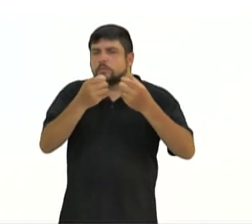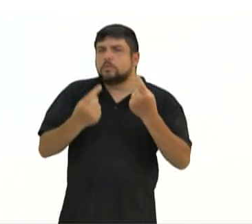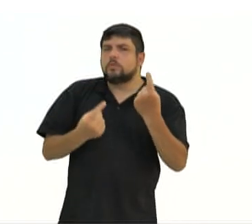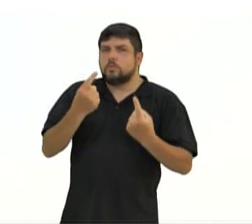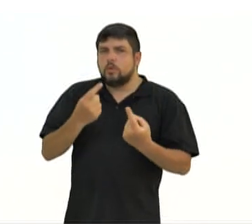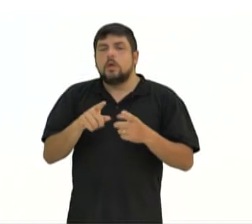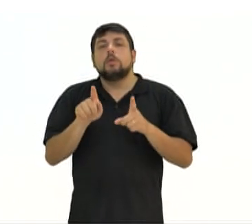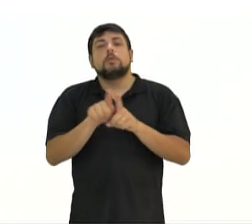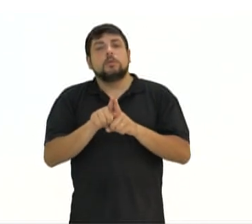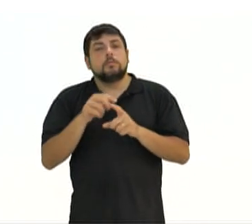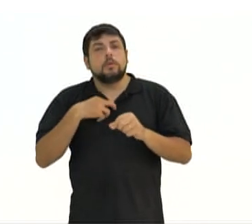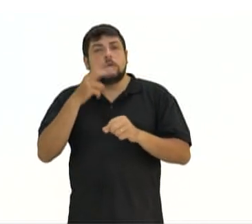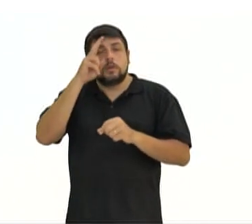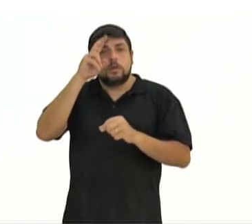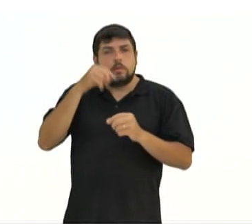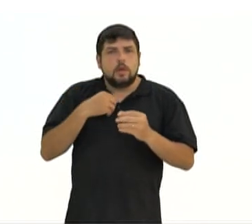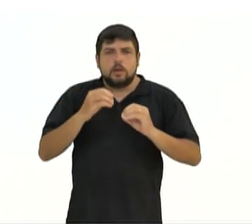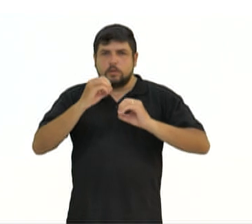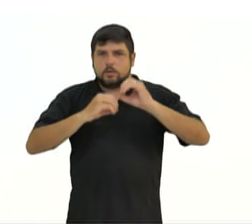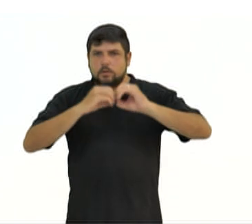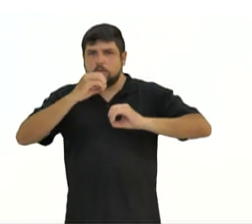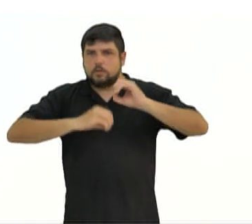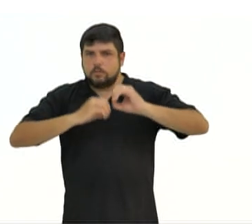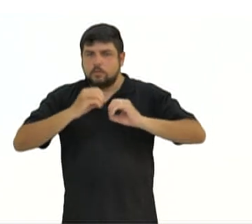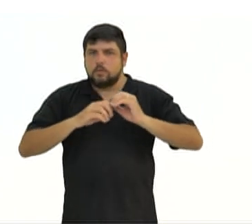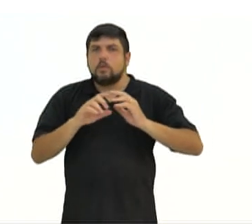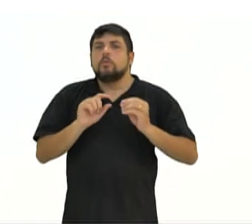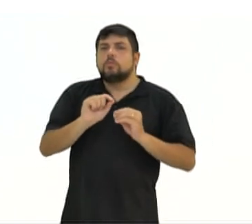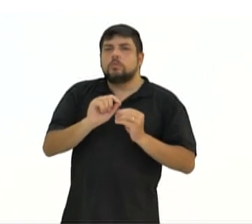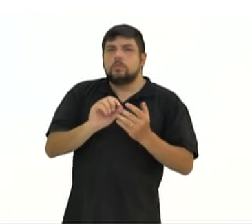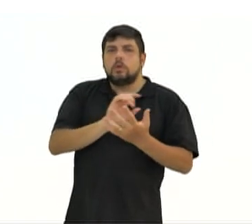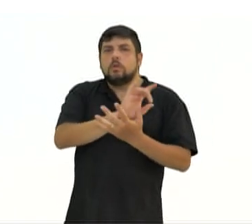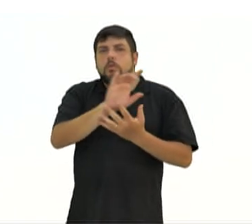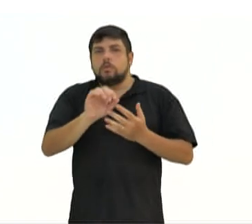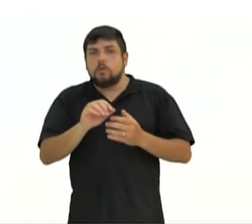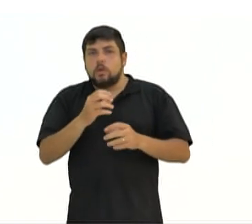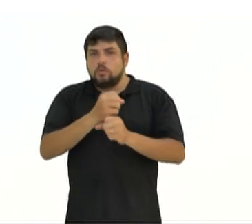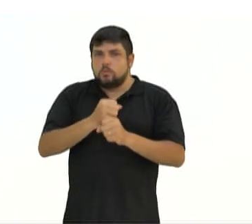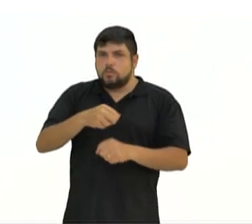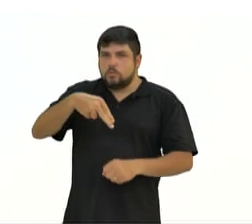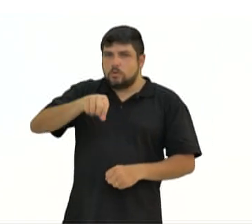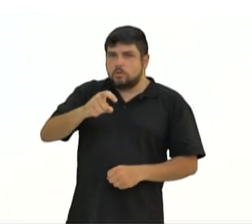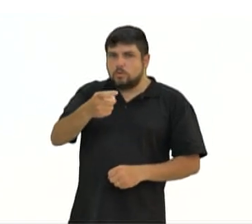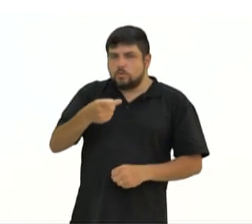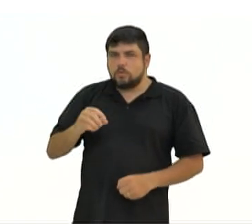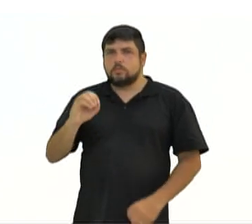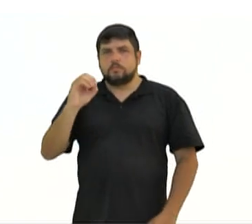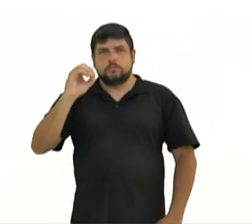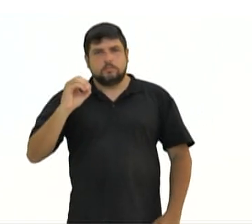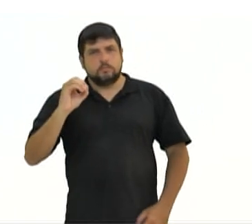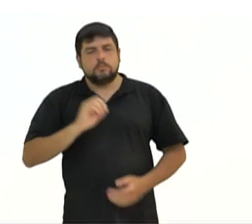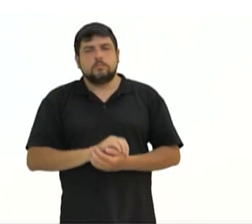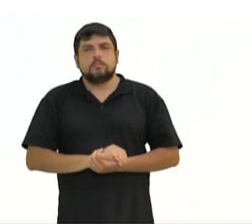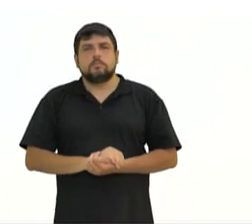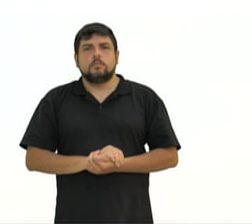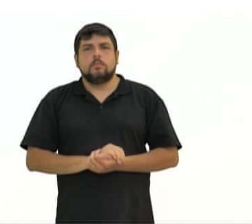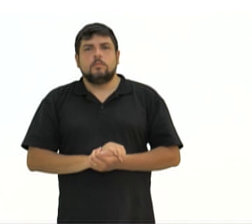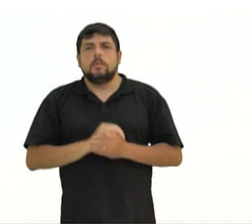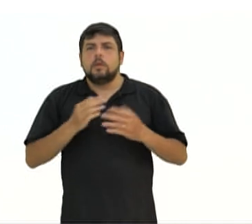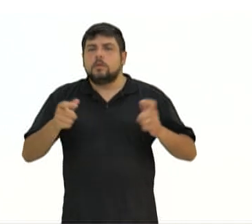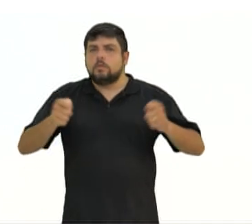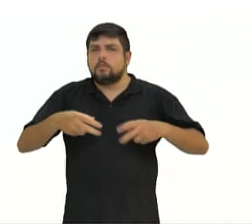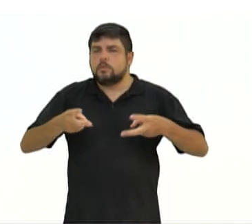que, como a gente tem todos aqui moléculas, né, substâncias, que a soma do NOx tem que dar 0. Feito isso, a gente consegue observar